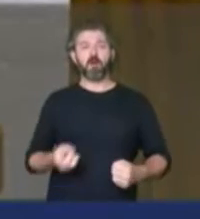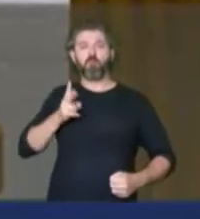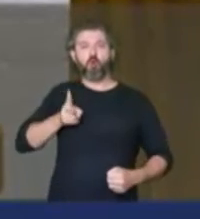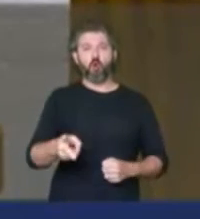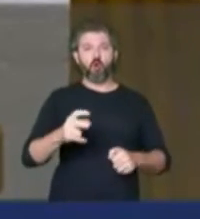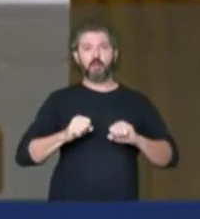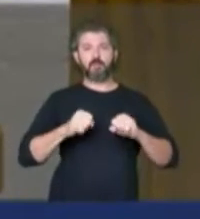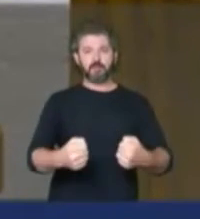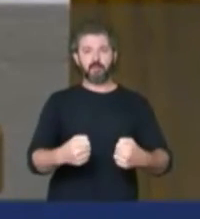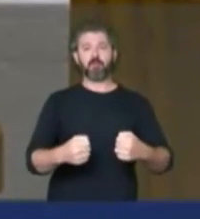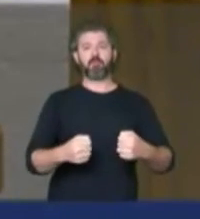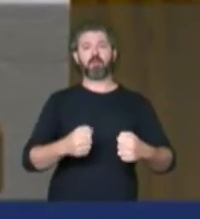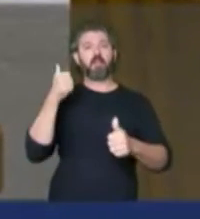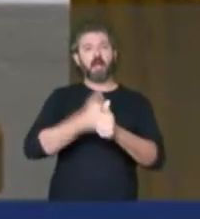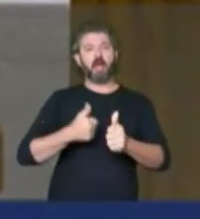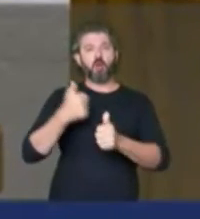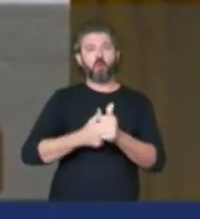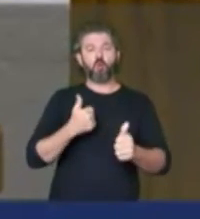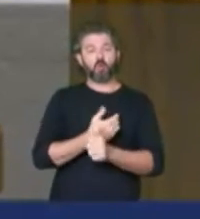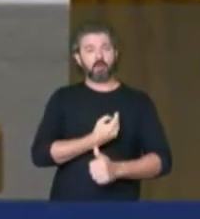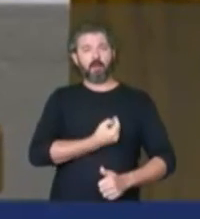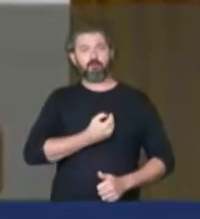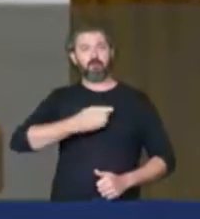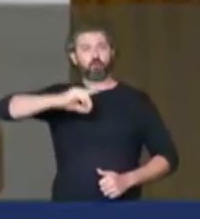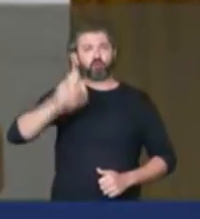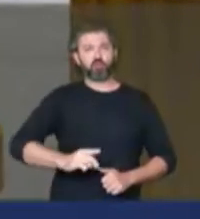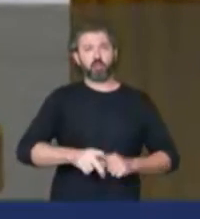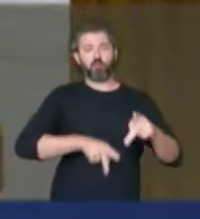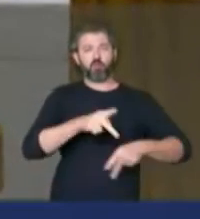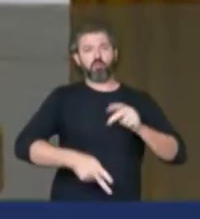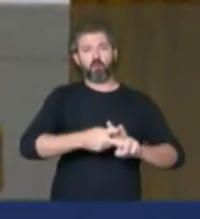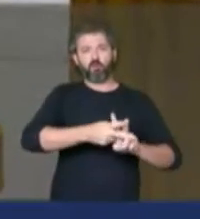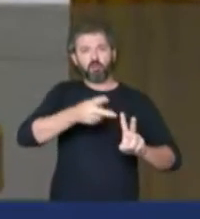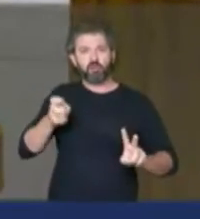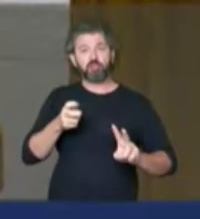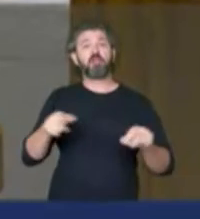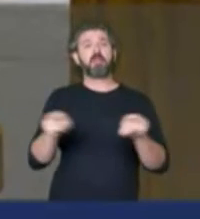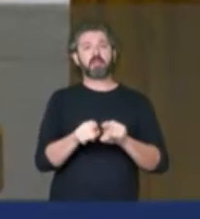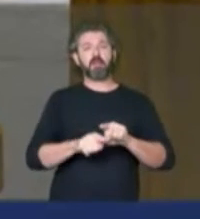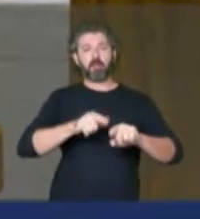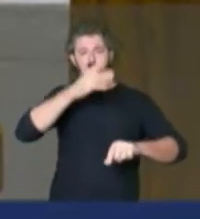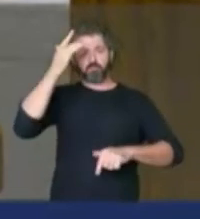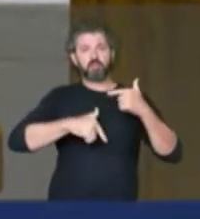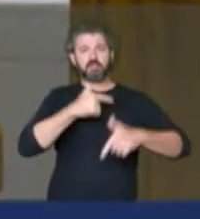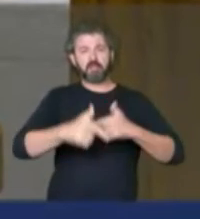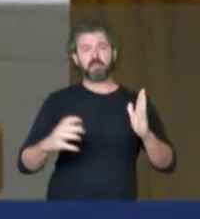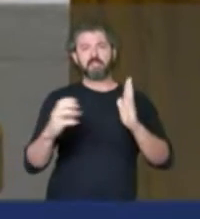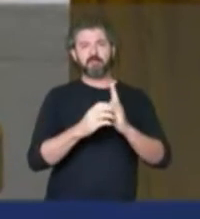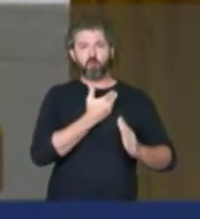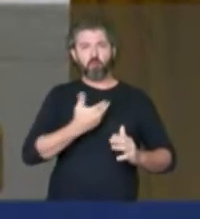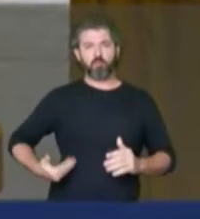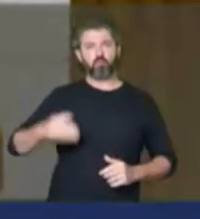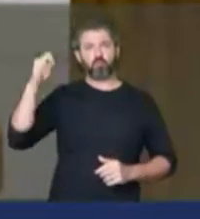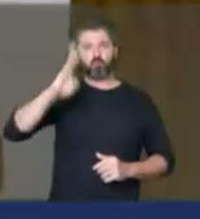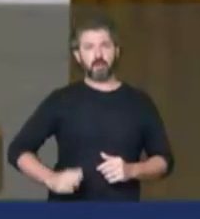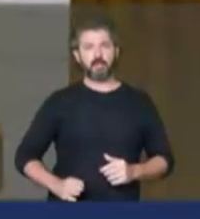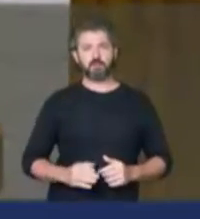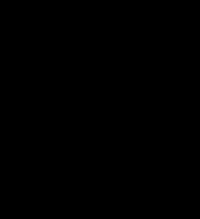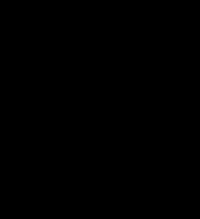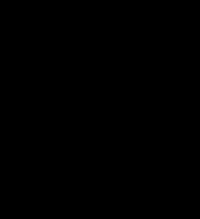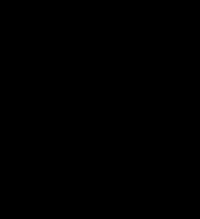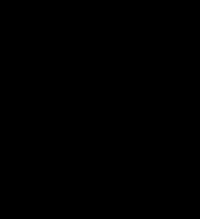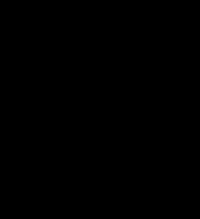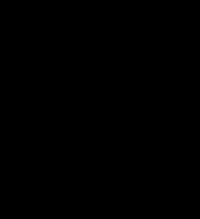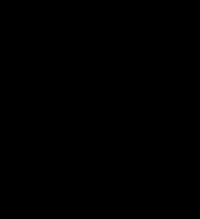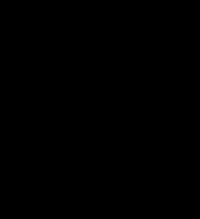vamos seguir defendendo a luta, a vida e o direito dos povos indígenas e dos trabalhadores e servidores públicos desse país.